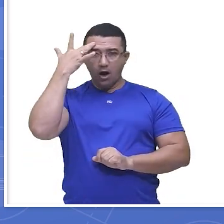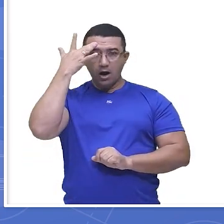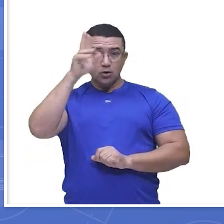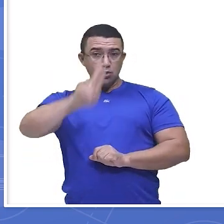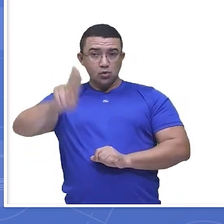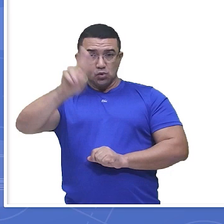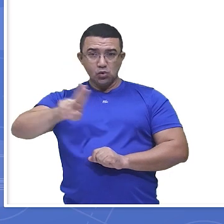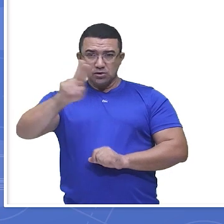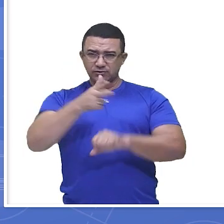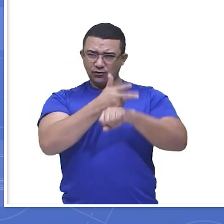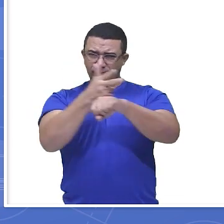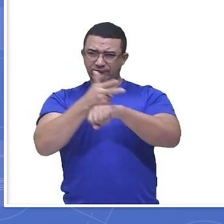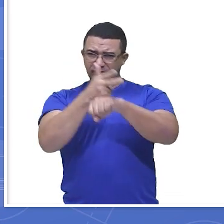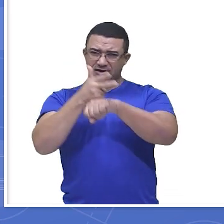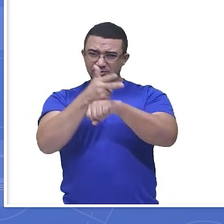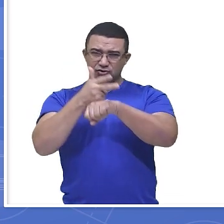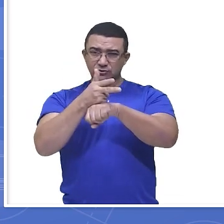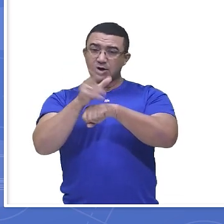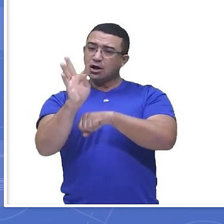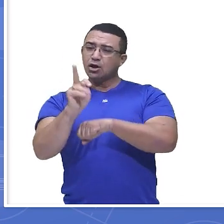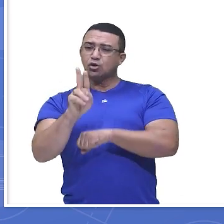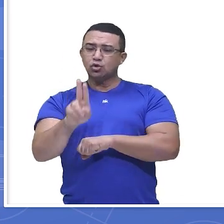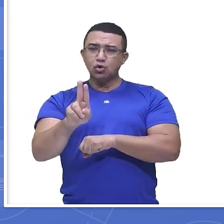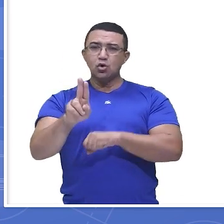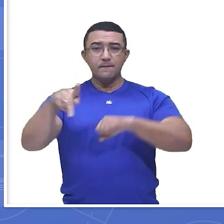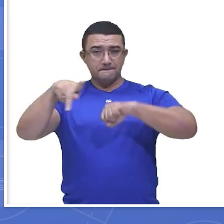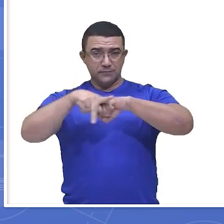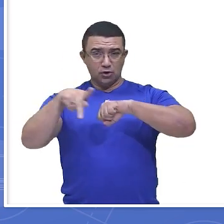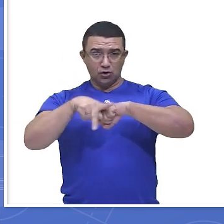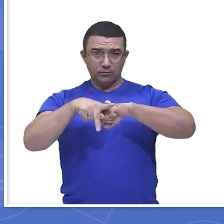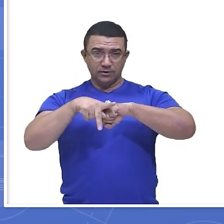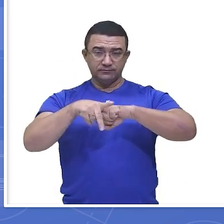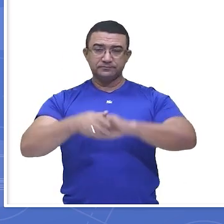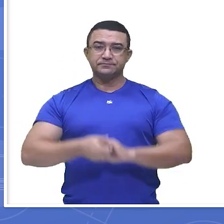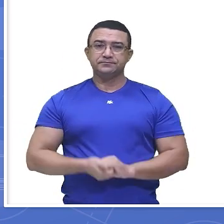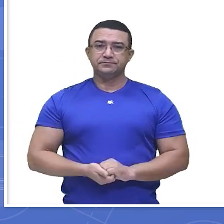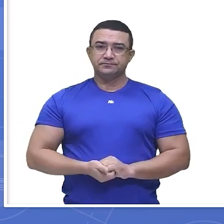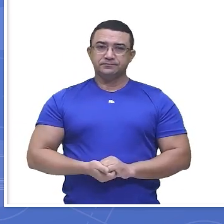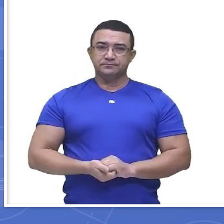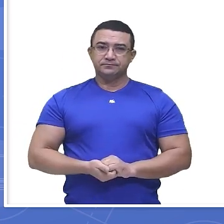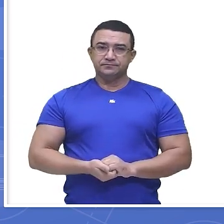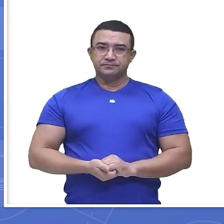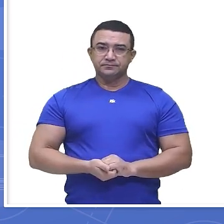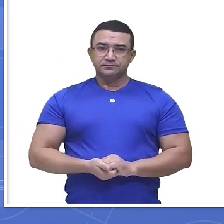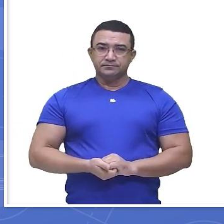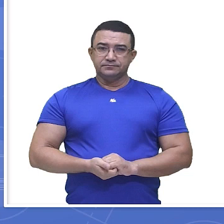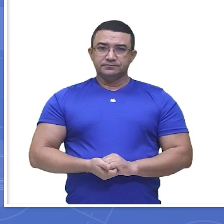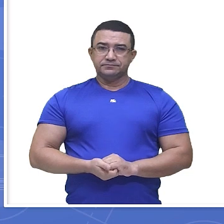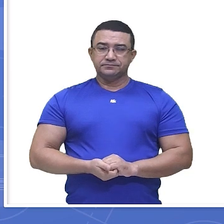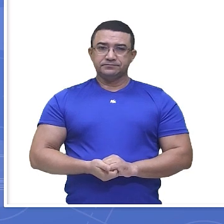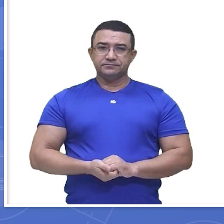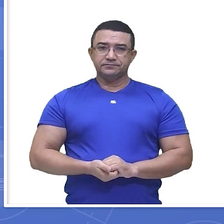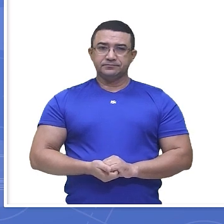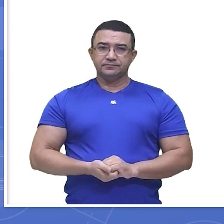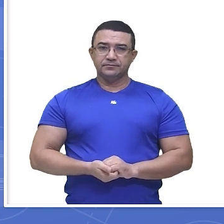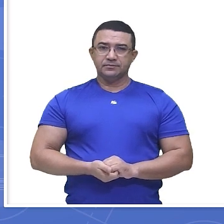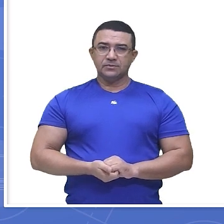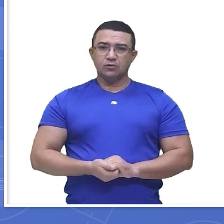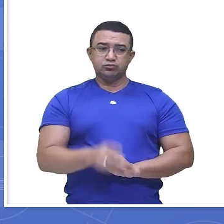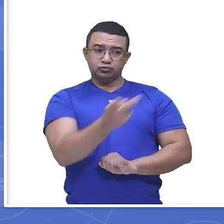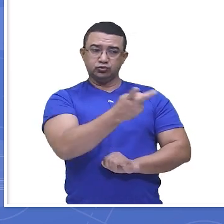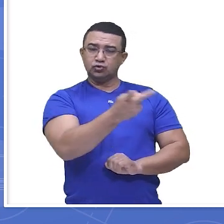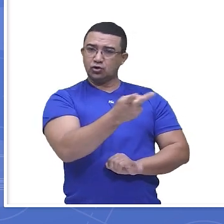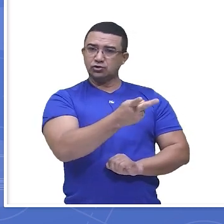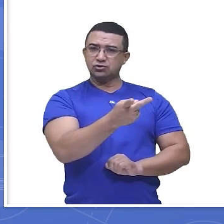nesse videozinho, nessa fala, nessa conversa. No espanhol se diz en esta charla entre esse muchacho e